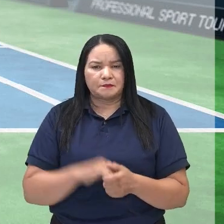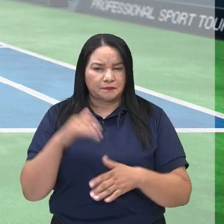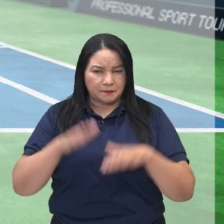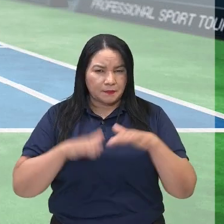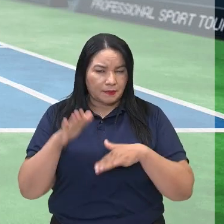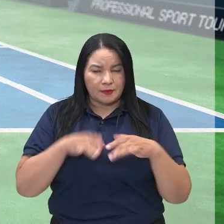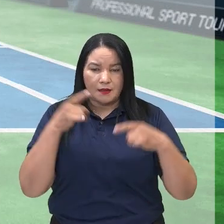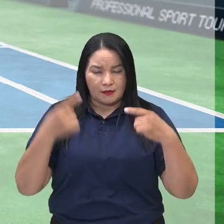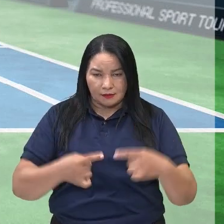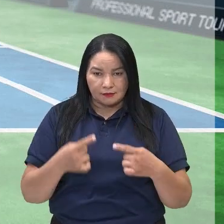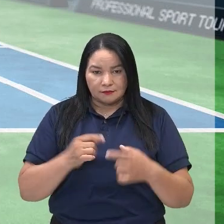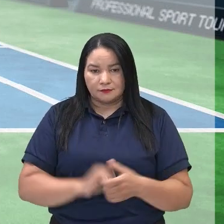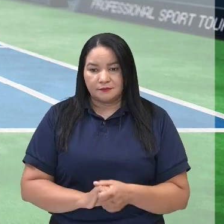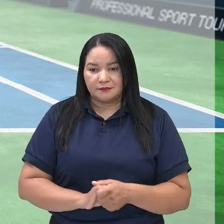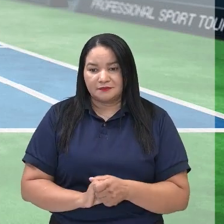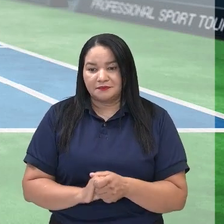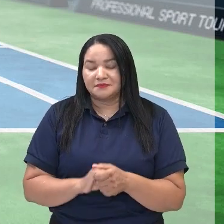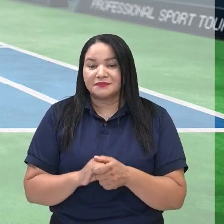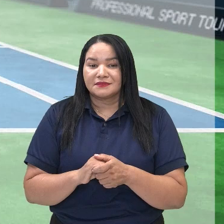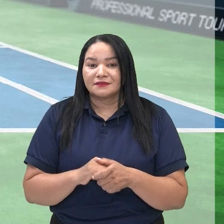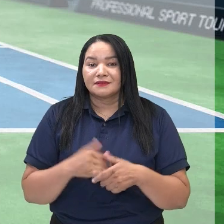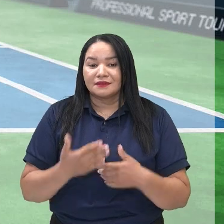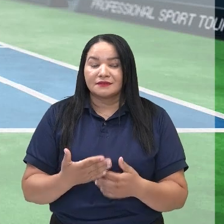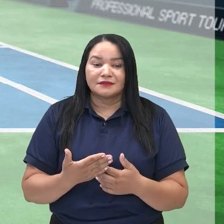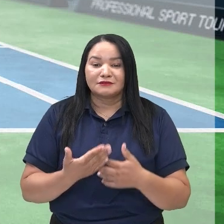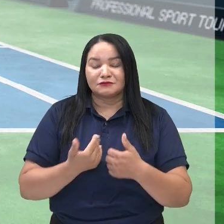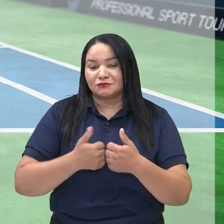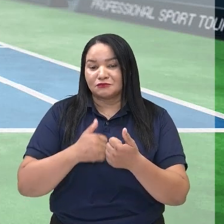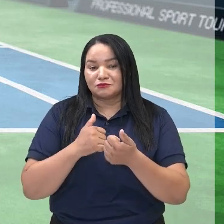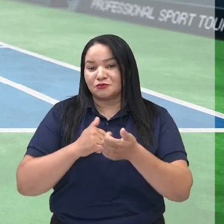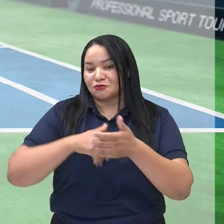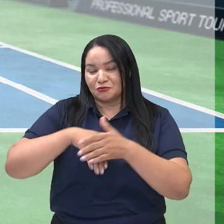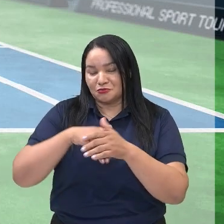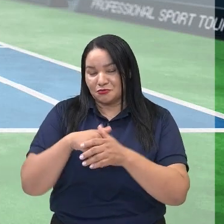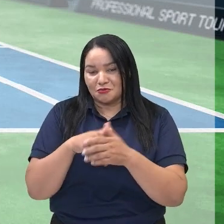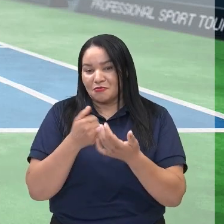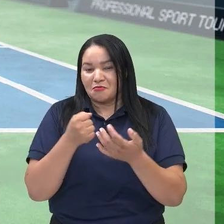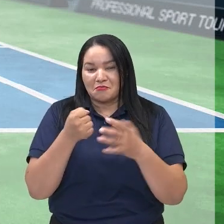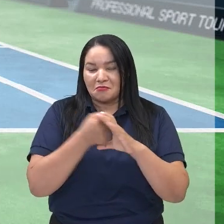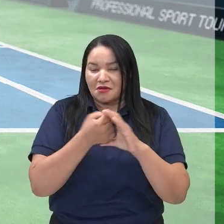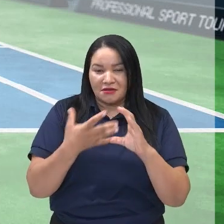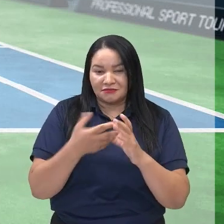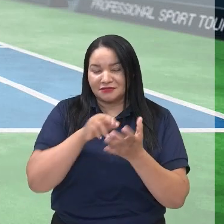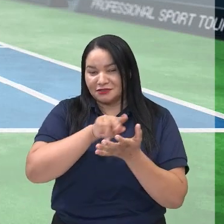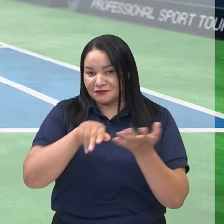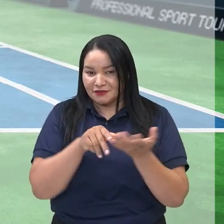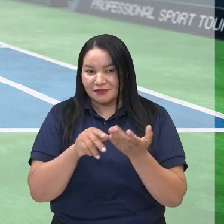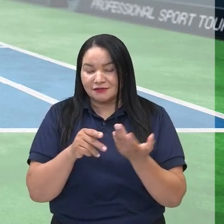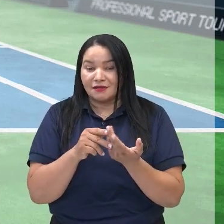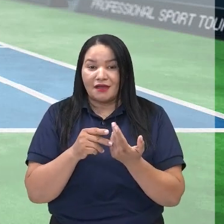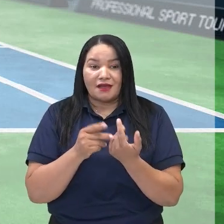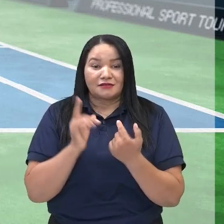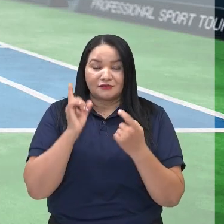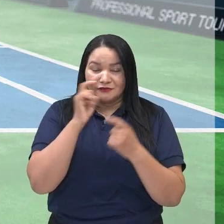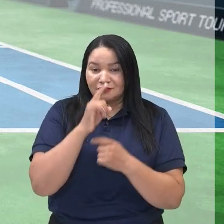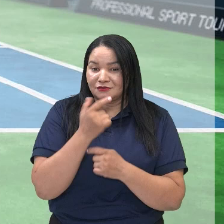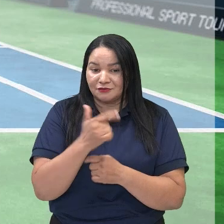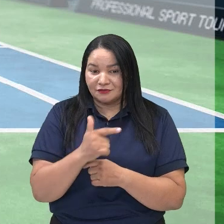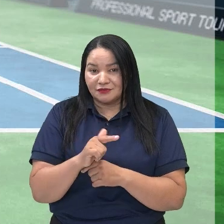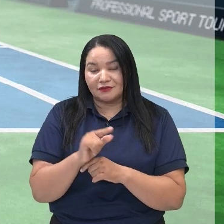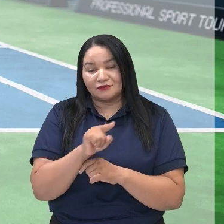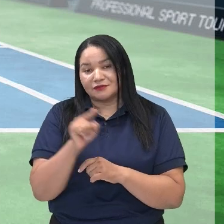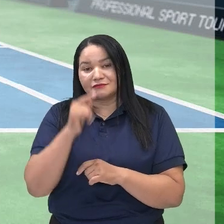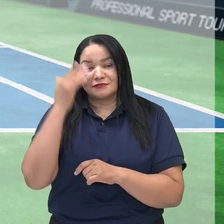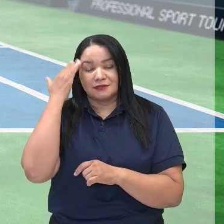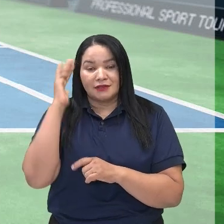jogo, embora tenha todas essas características, não é tão complicado quando você entende todo esse sistema, como